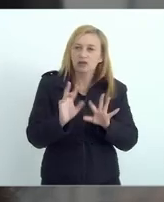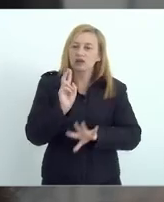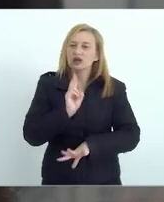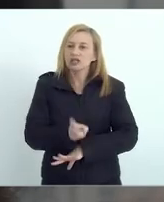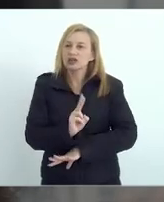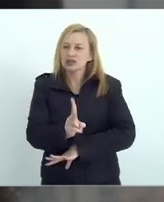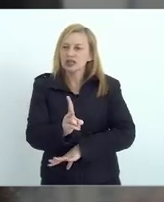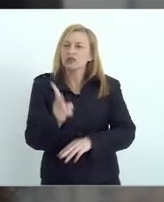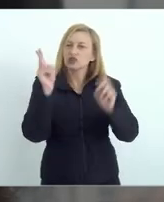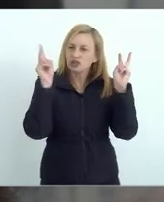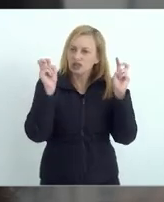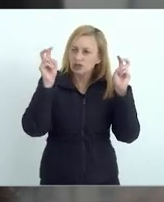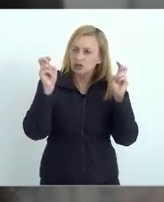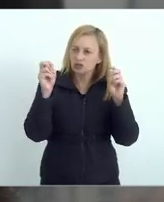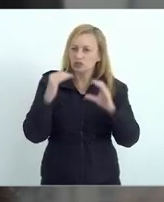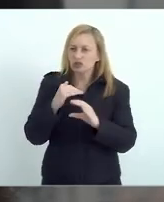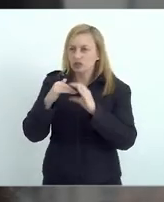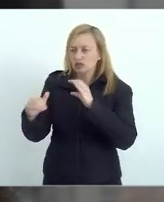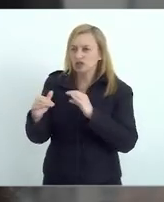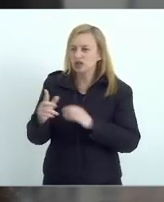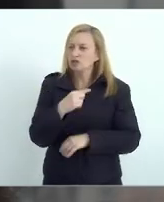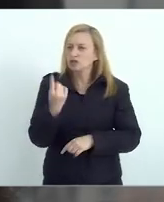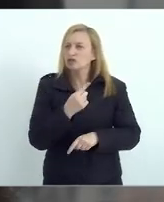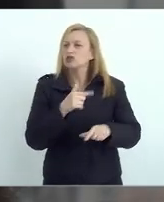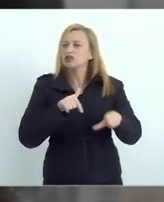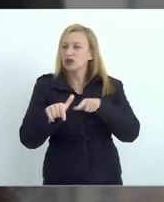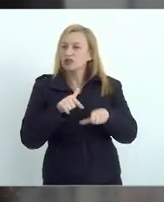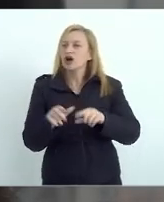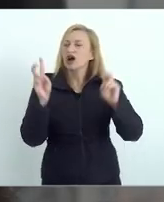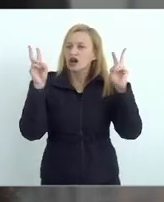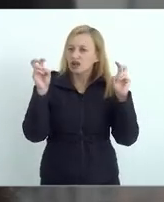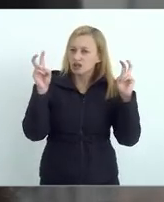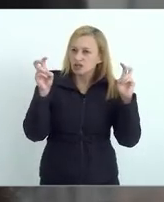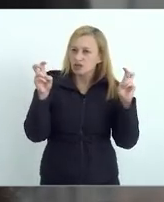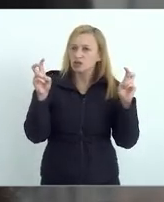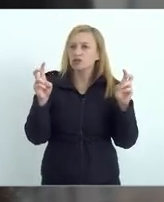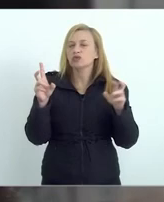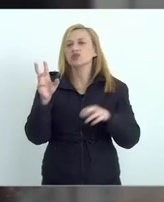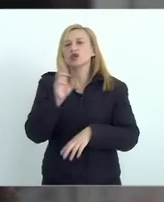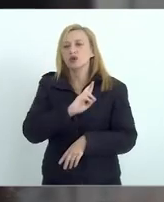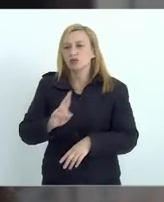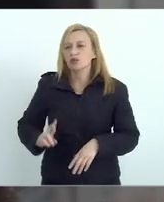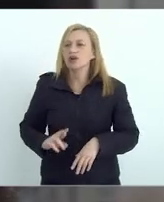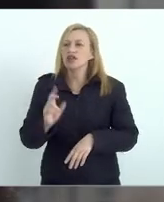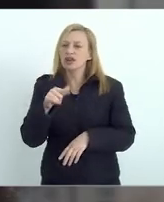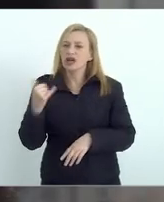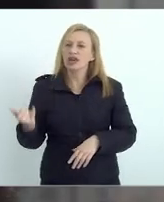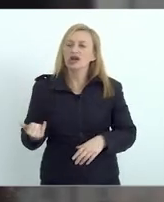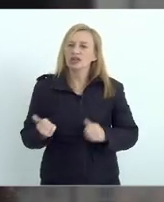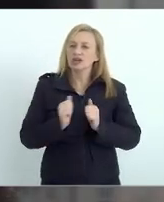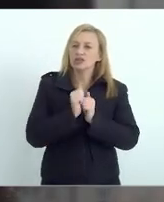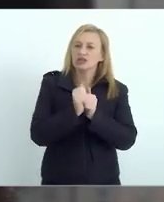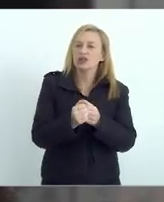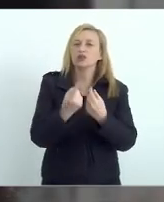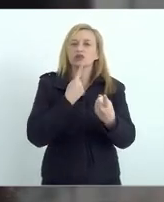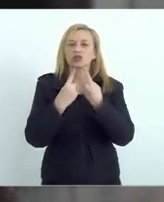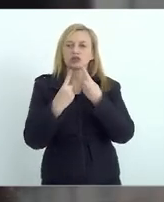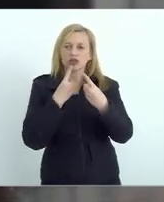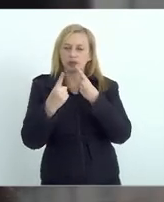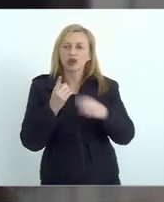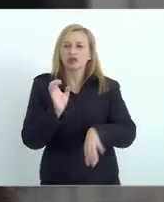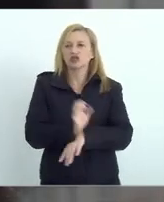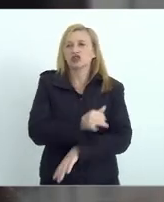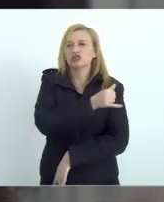questões que são levadas pelo nosso mandato que são questões republicanas e assim que tem que ser conduzido o debate